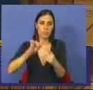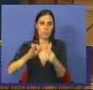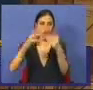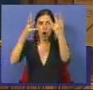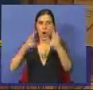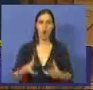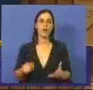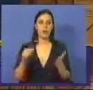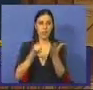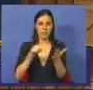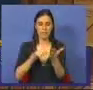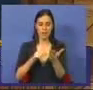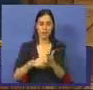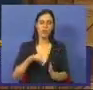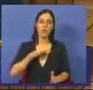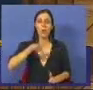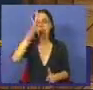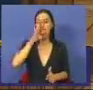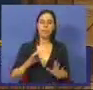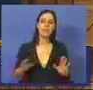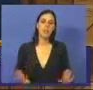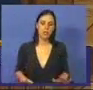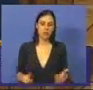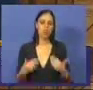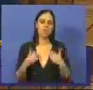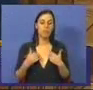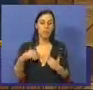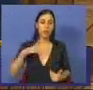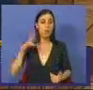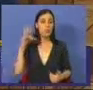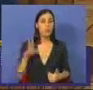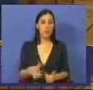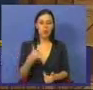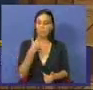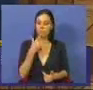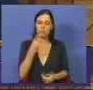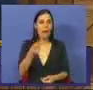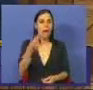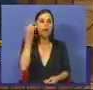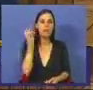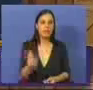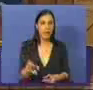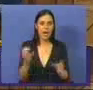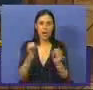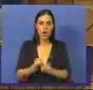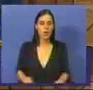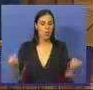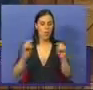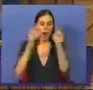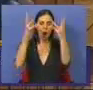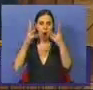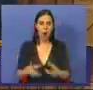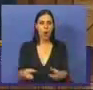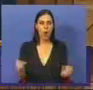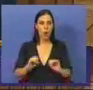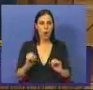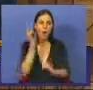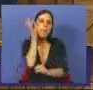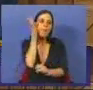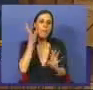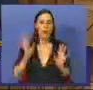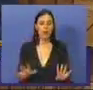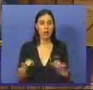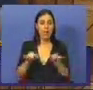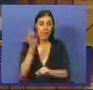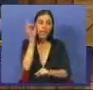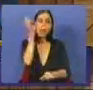orçamento. E Sr. Ministro, eu devo dizer-lhe que nós, os portugueses, temos imenso azar. Não há nenhum orçamento que não tenha uma marosca. E